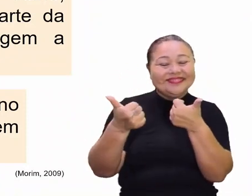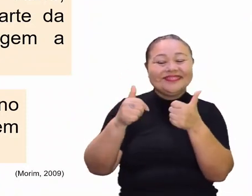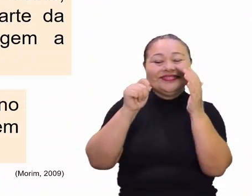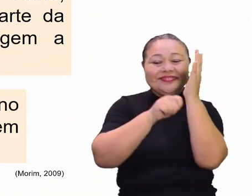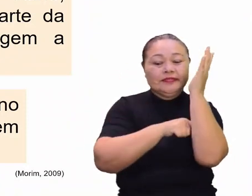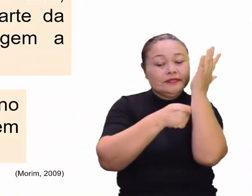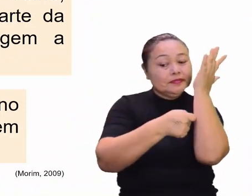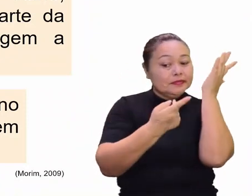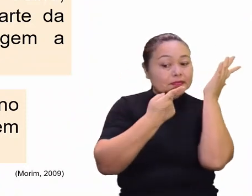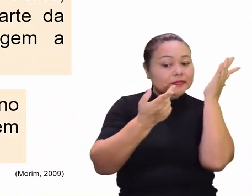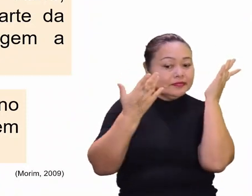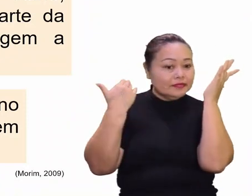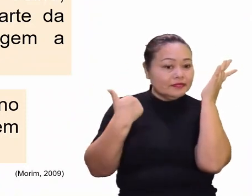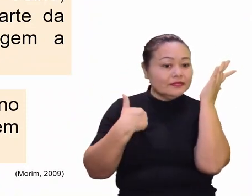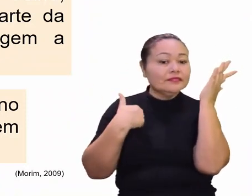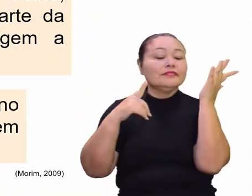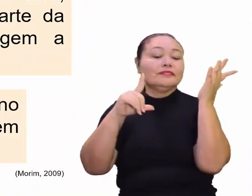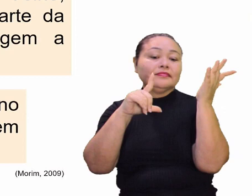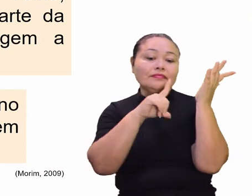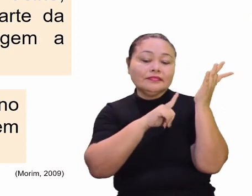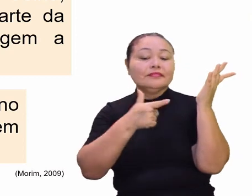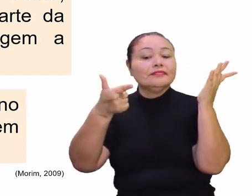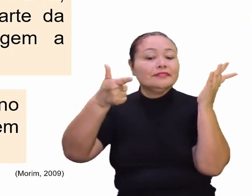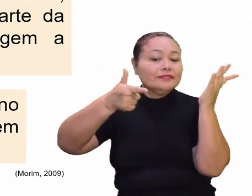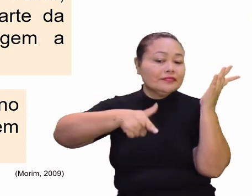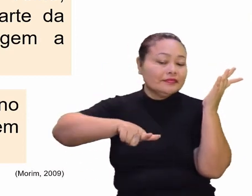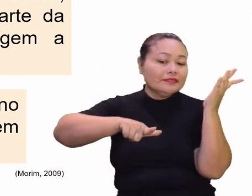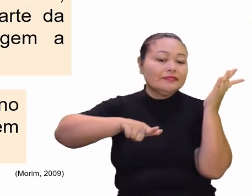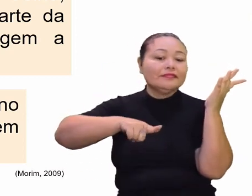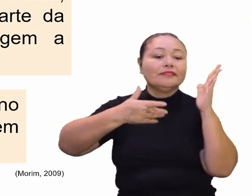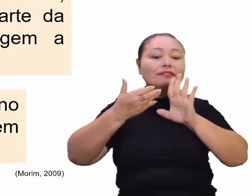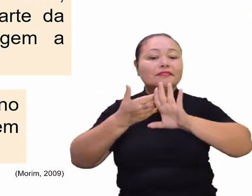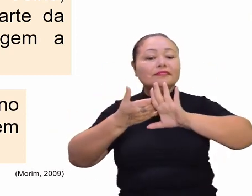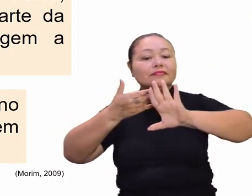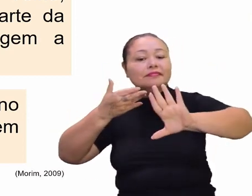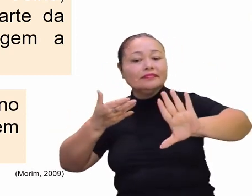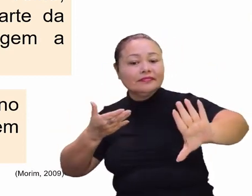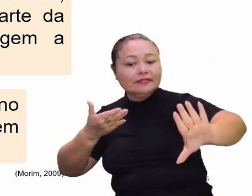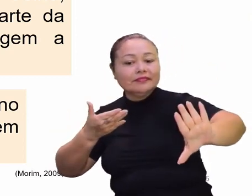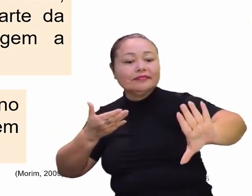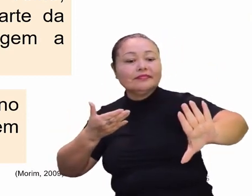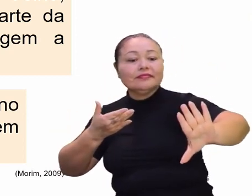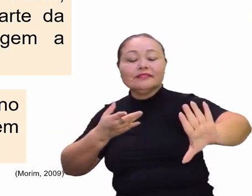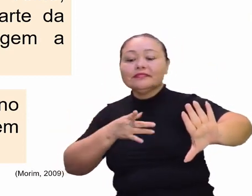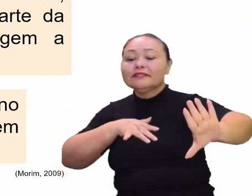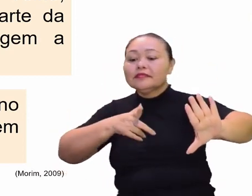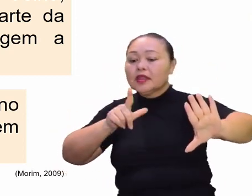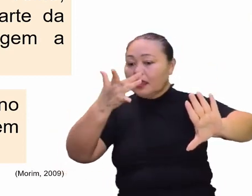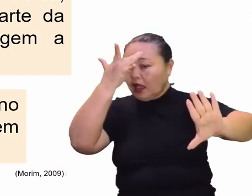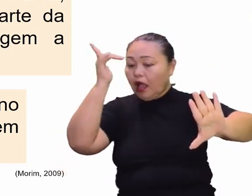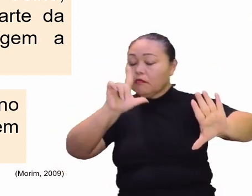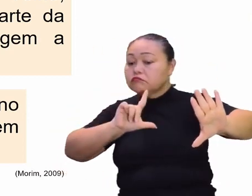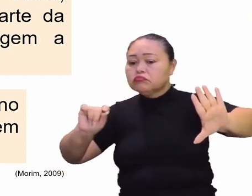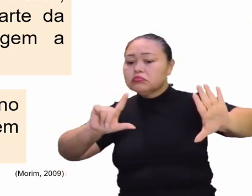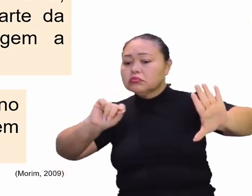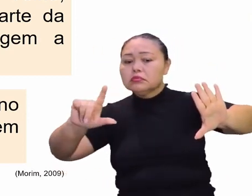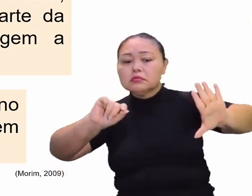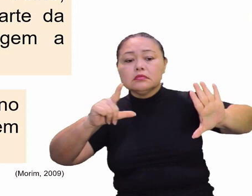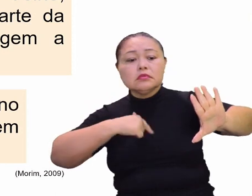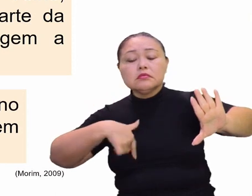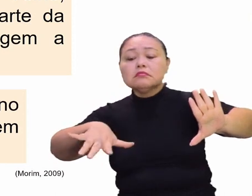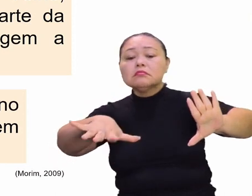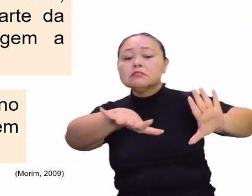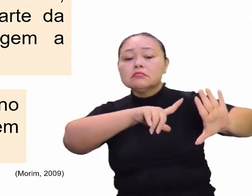da borracha que falamos para vocês, houve novamente o isolamento, o esvaziamento da região